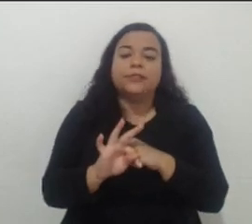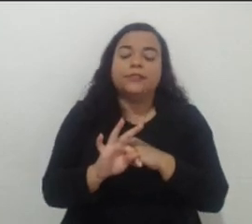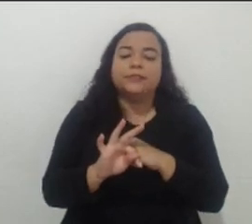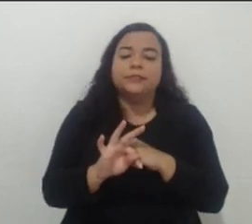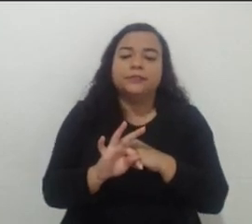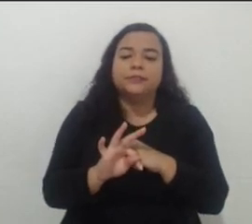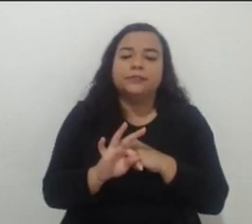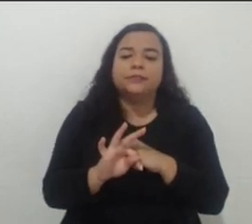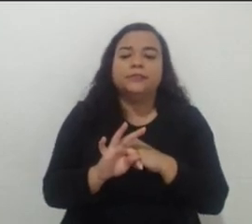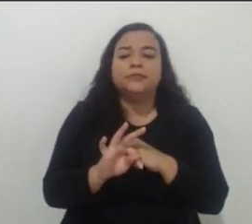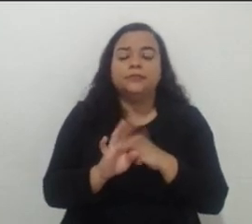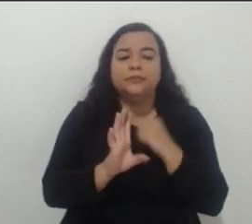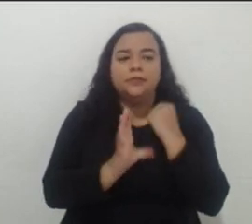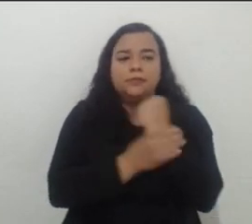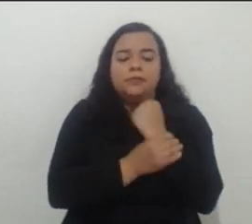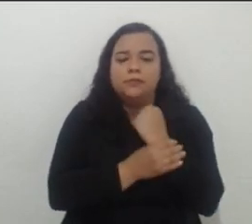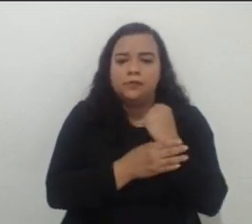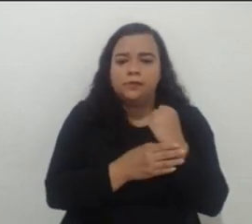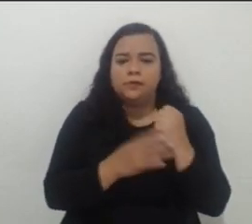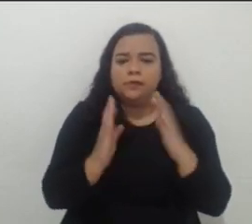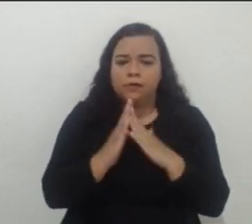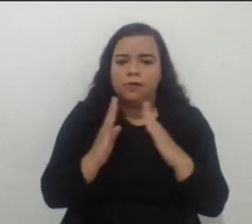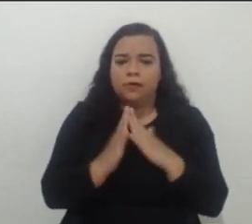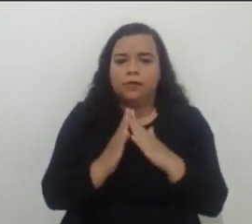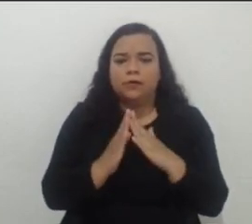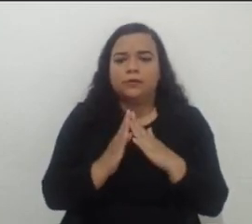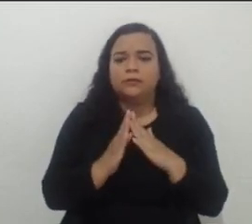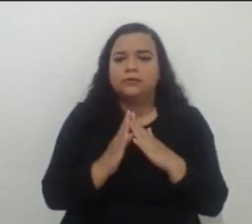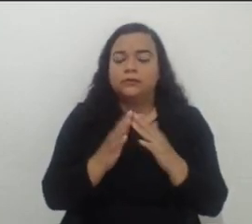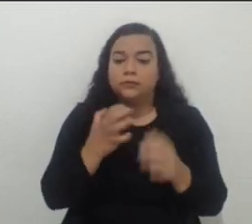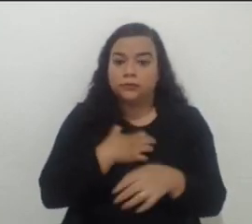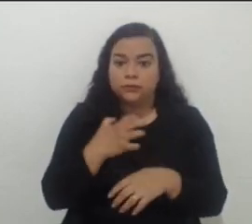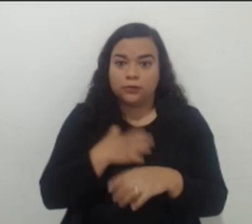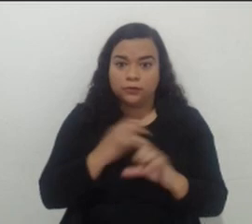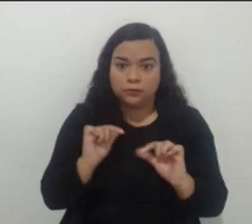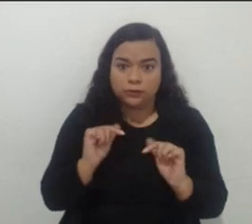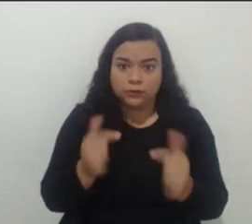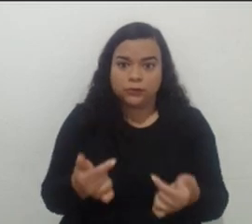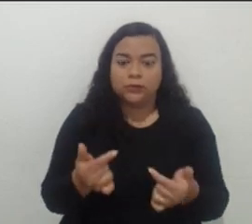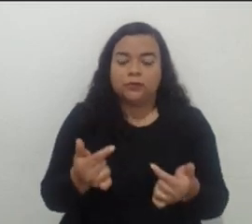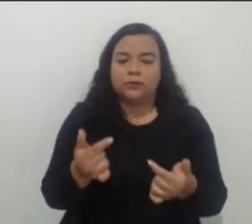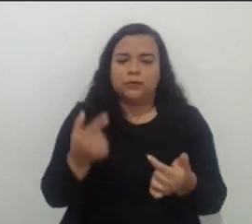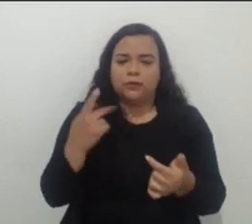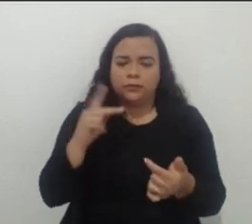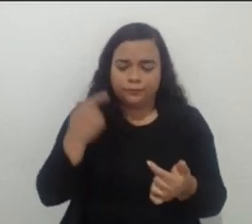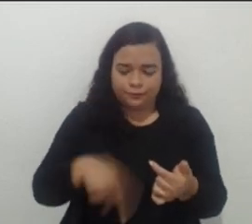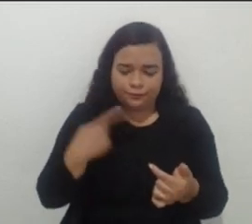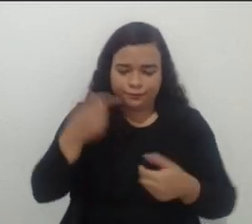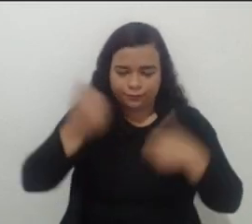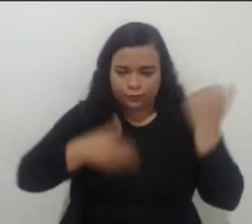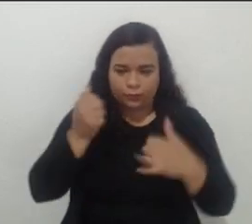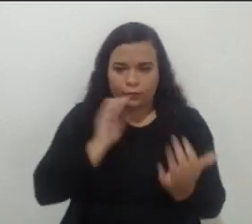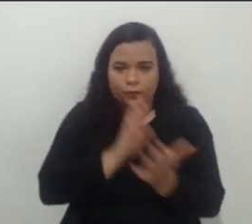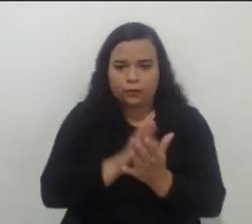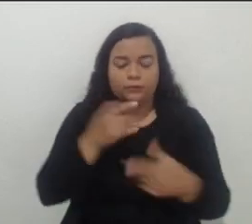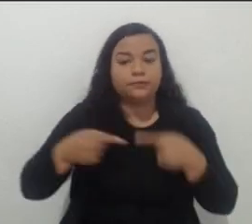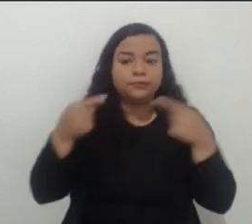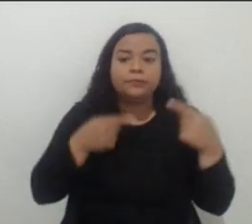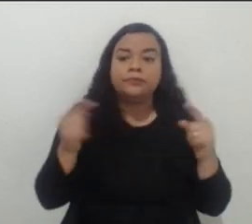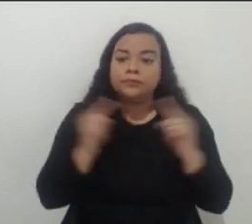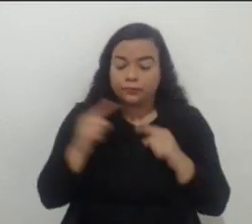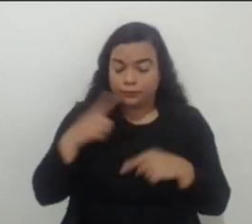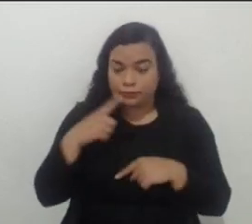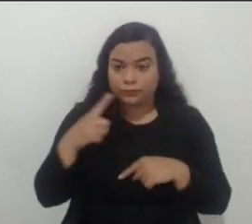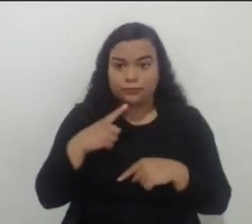já de forma enfática aqui consignado nessa sustentação, essa discussão está preclusa,